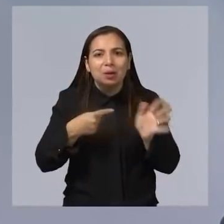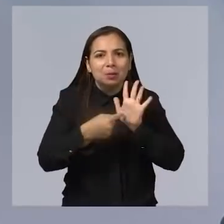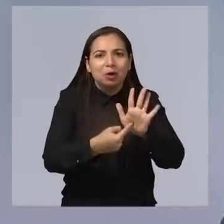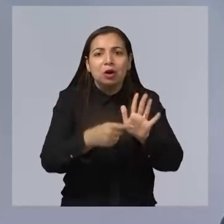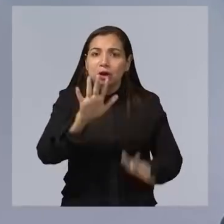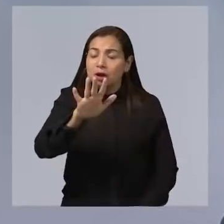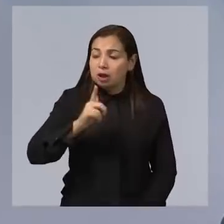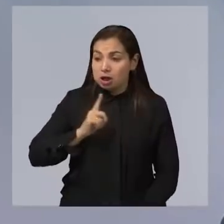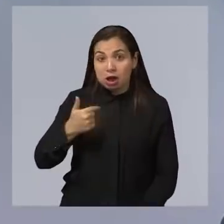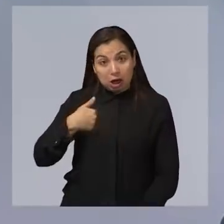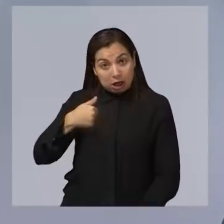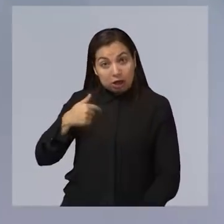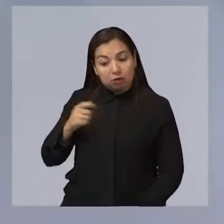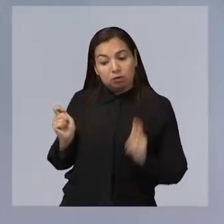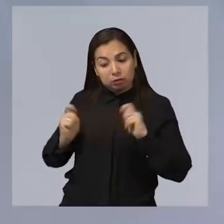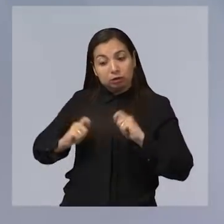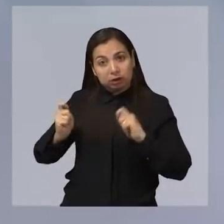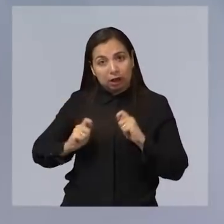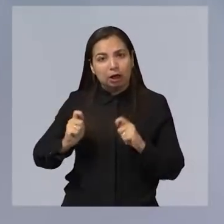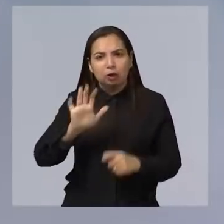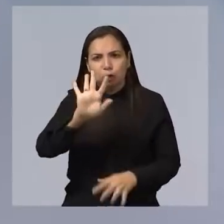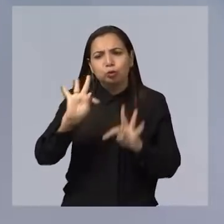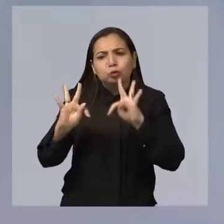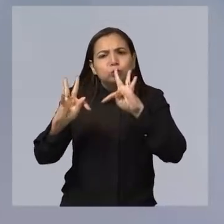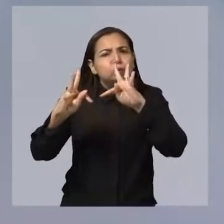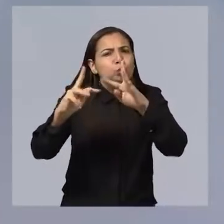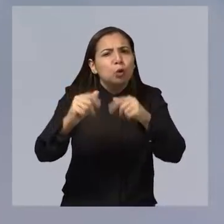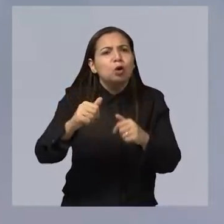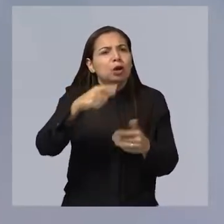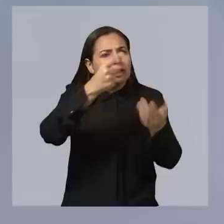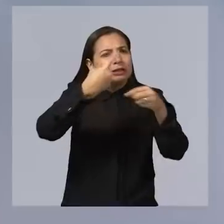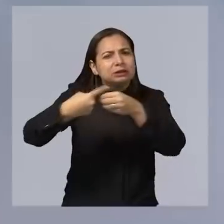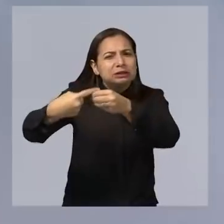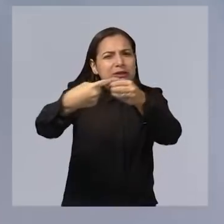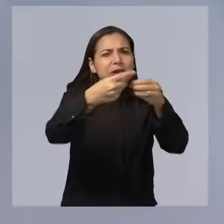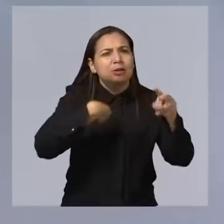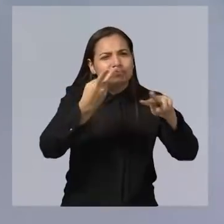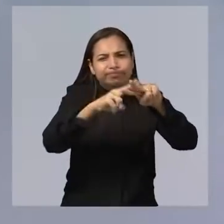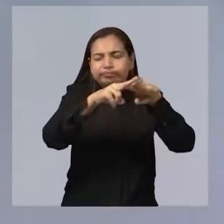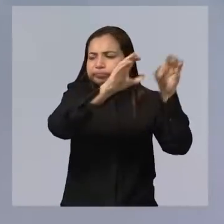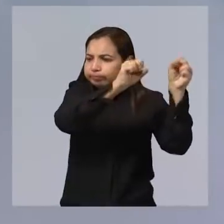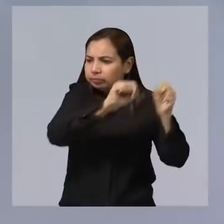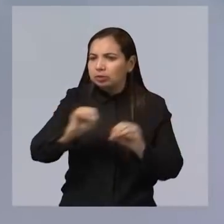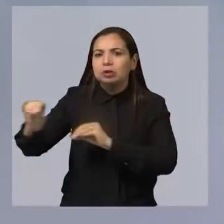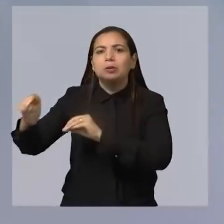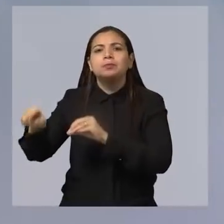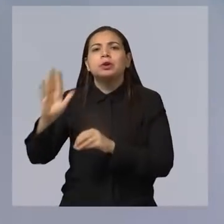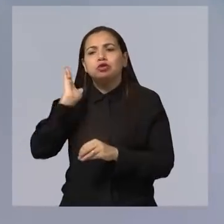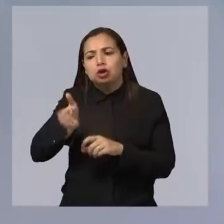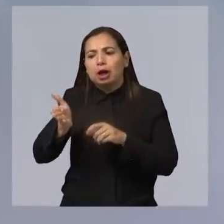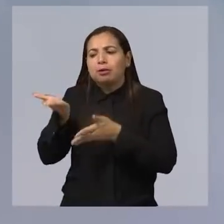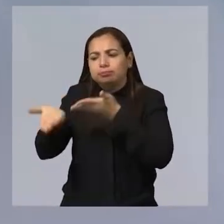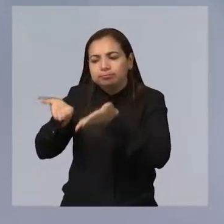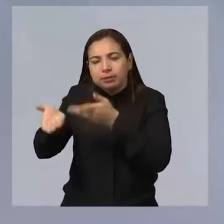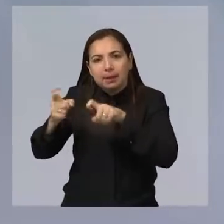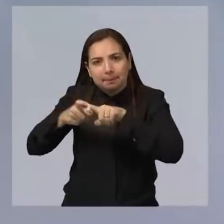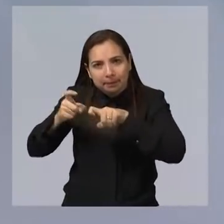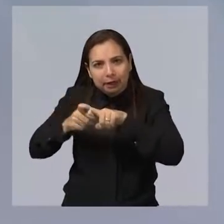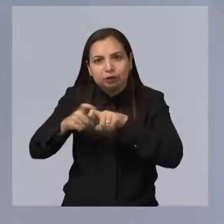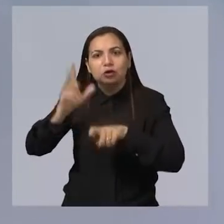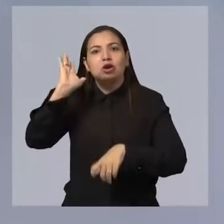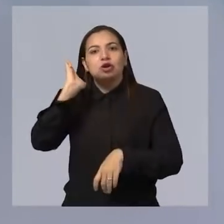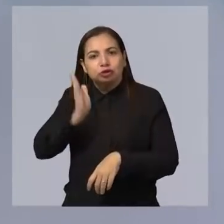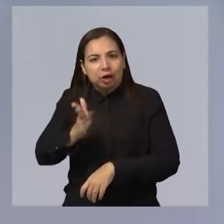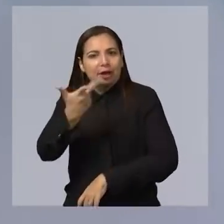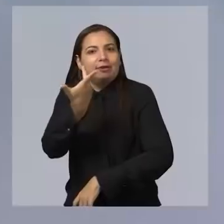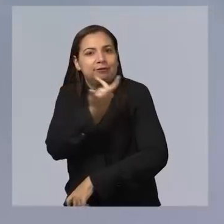concentrar mais gente. Hoje, por exemplo, todos os presos que vieram do interior, teve atendimento médico, foram vacinados. Eu